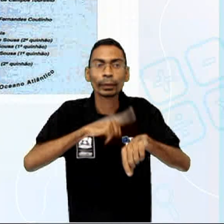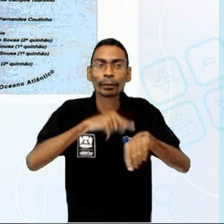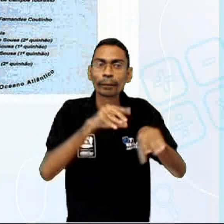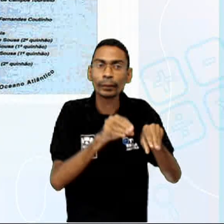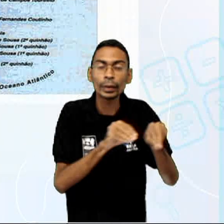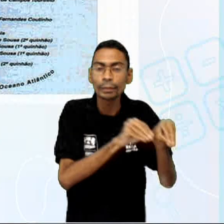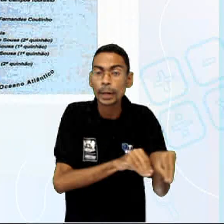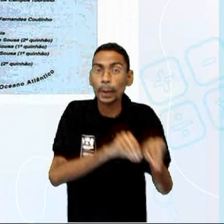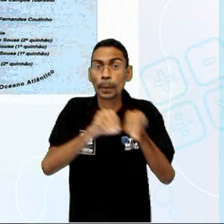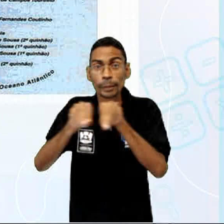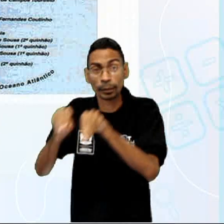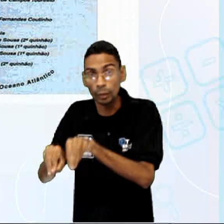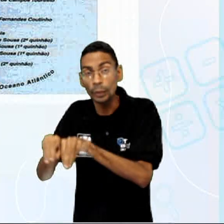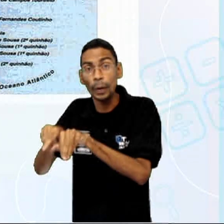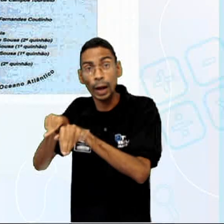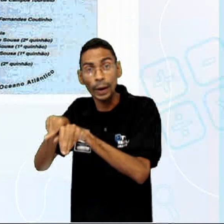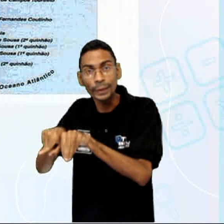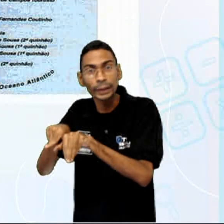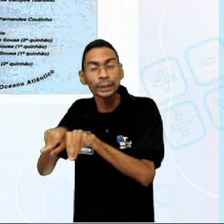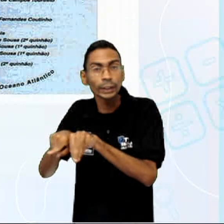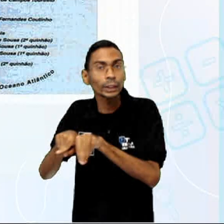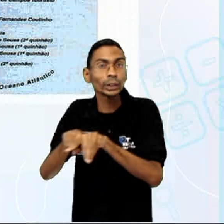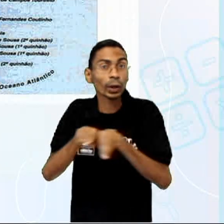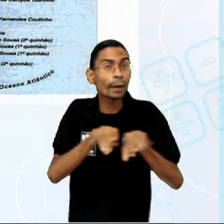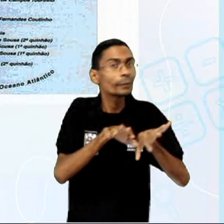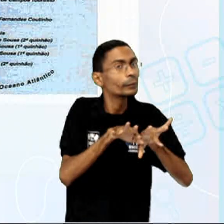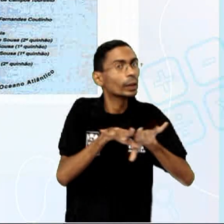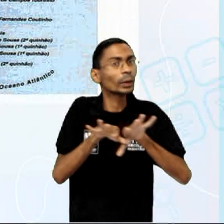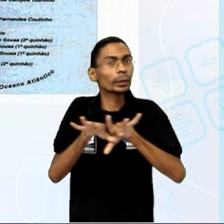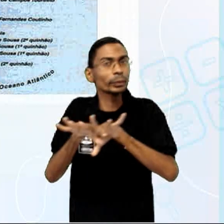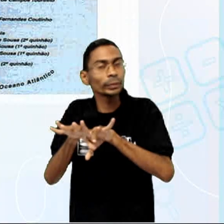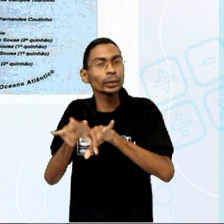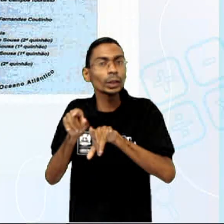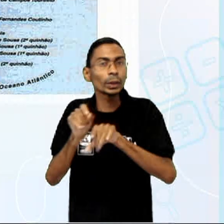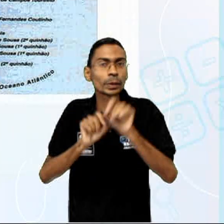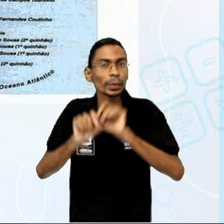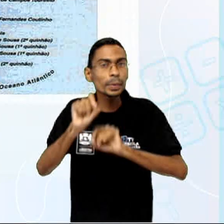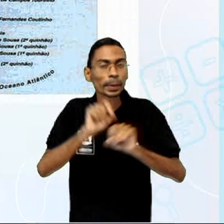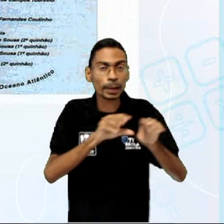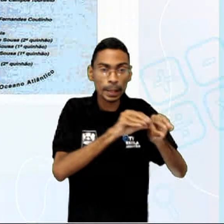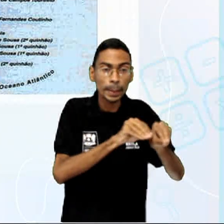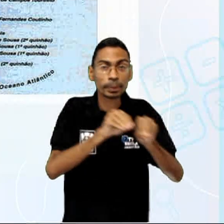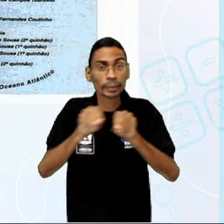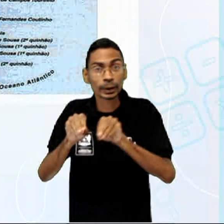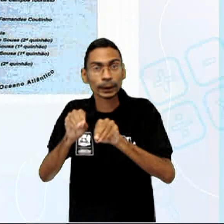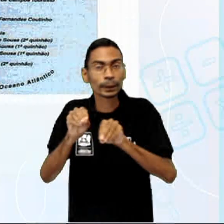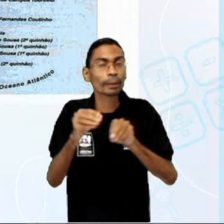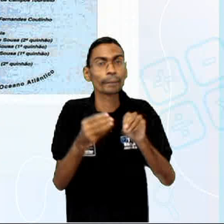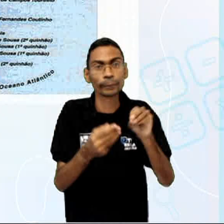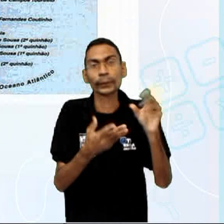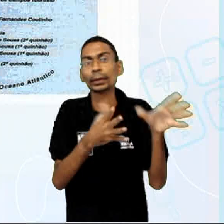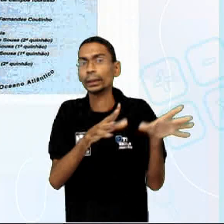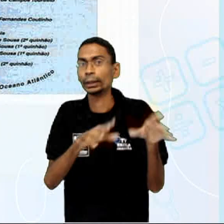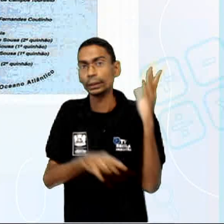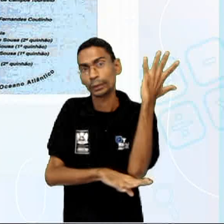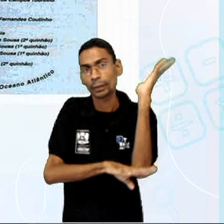lugar e assim eles foram caminhando, mas só nessa questão da extração do pau-brasil,